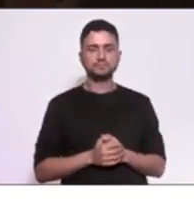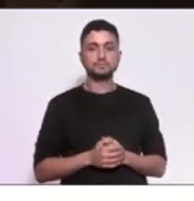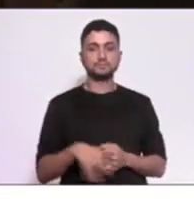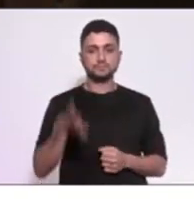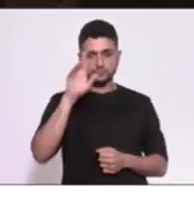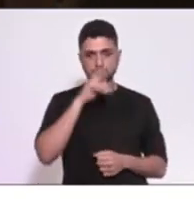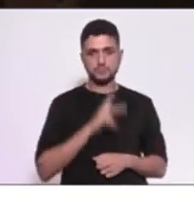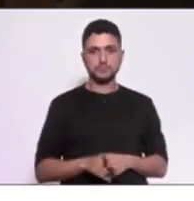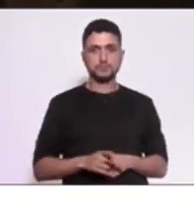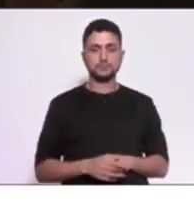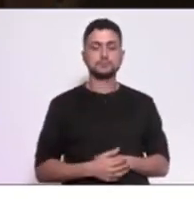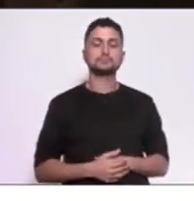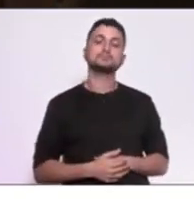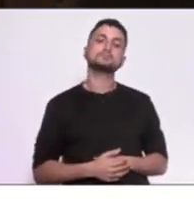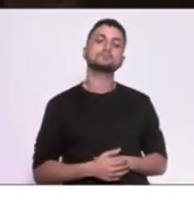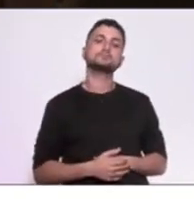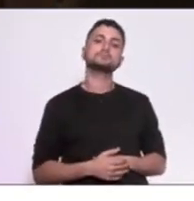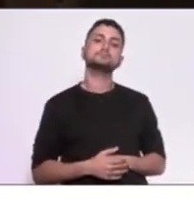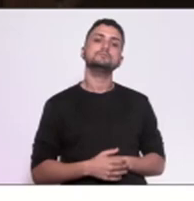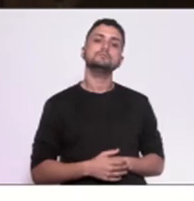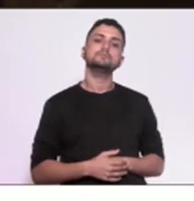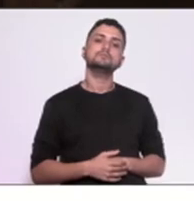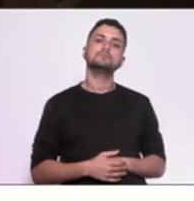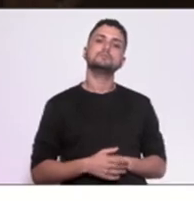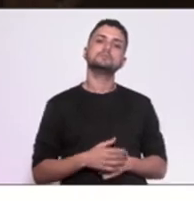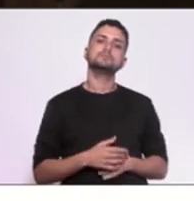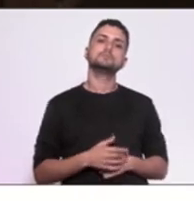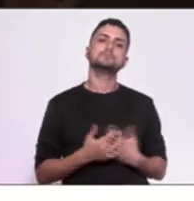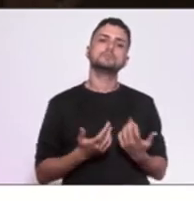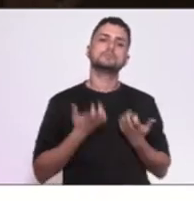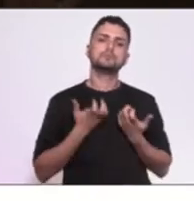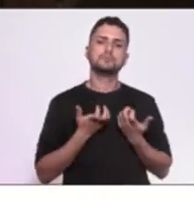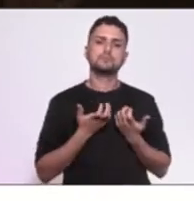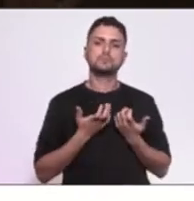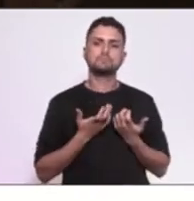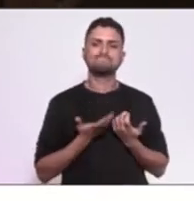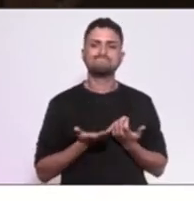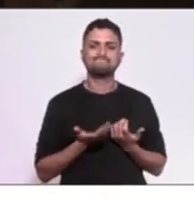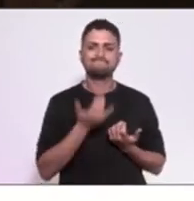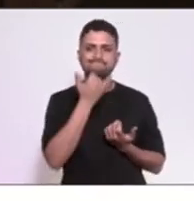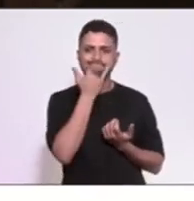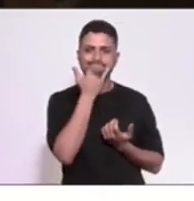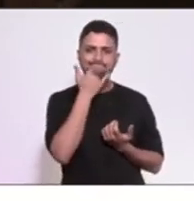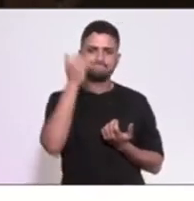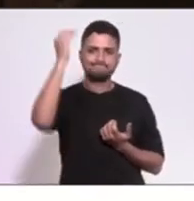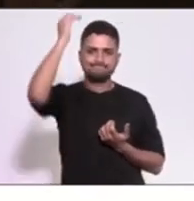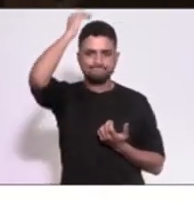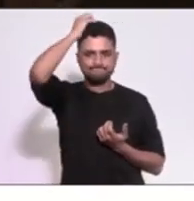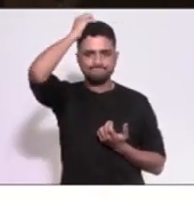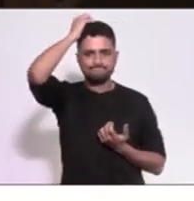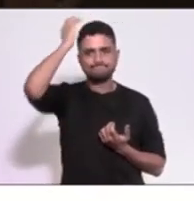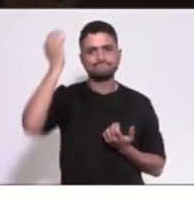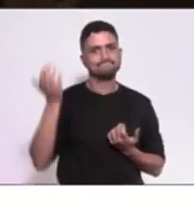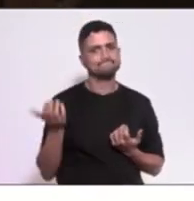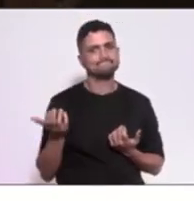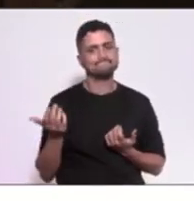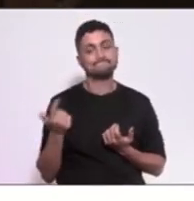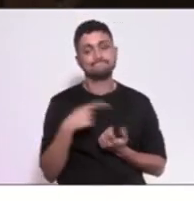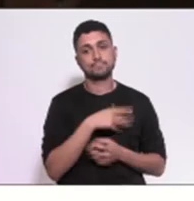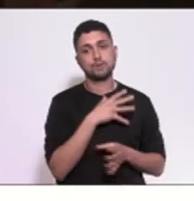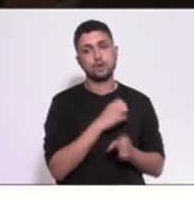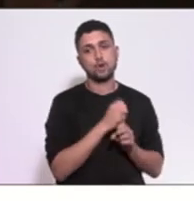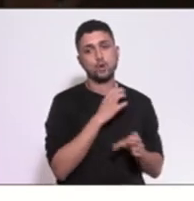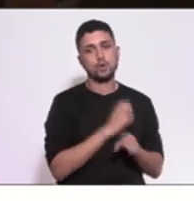inicialmente eu queria me penalizar pela impossibilidade de separarmos as contas do governador